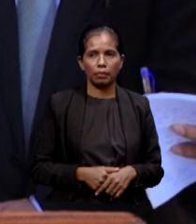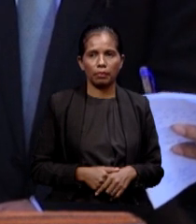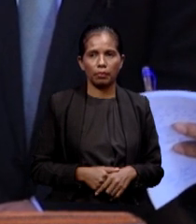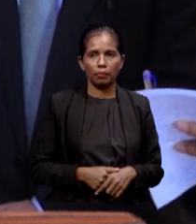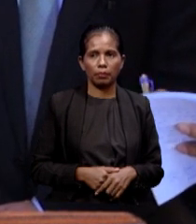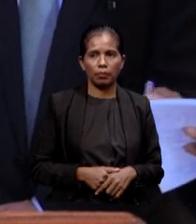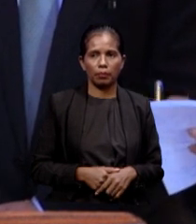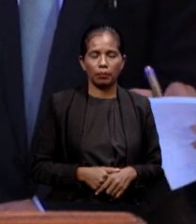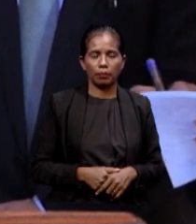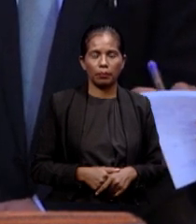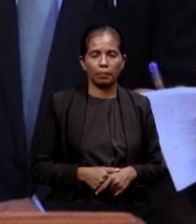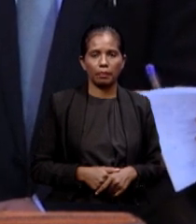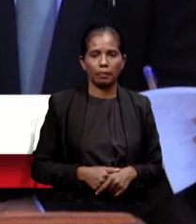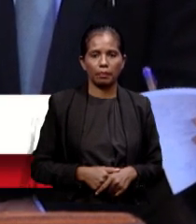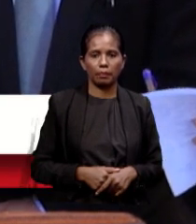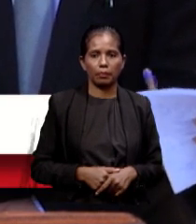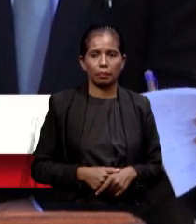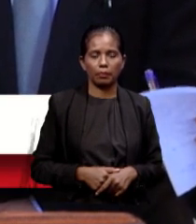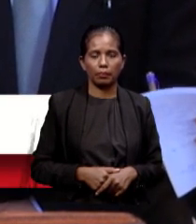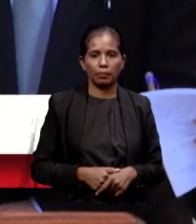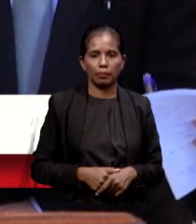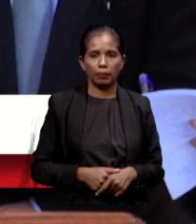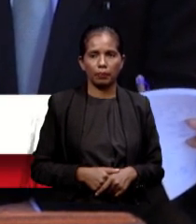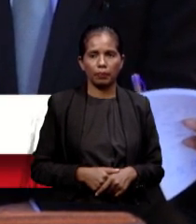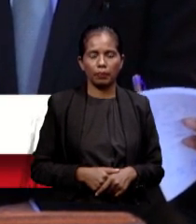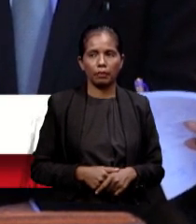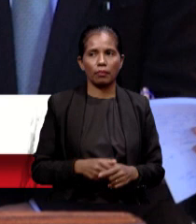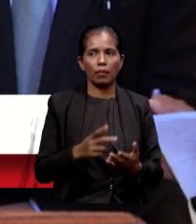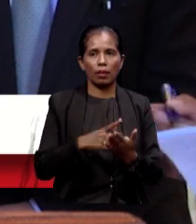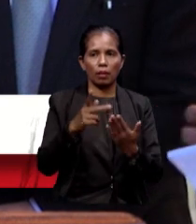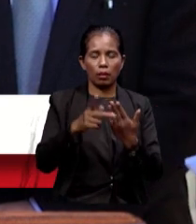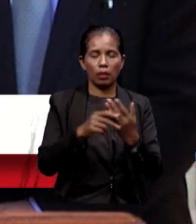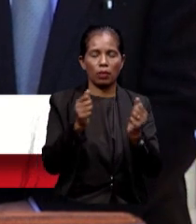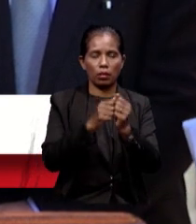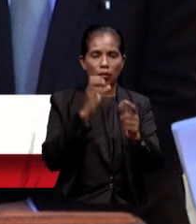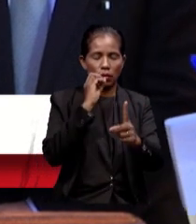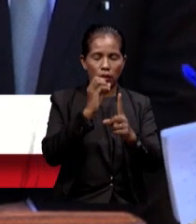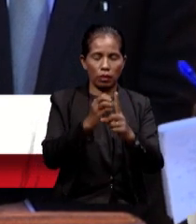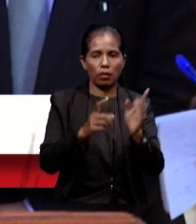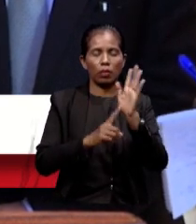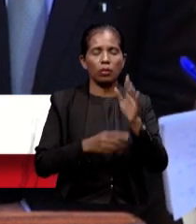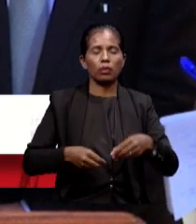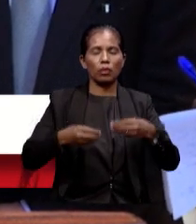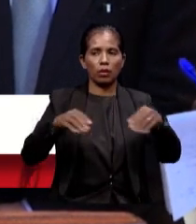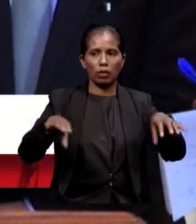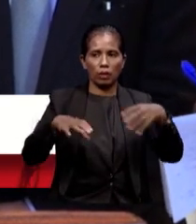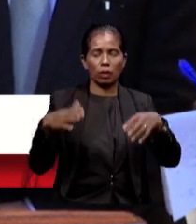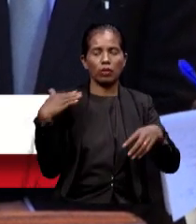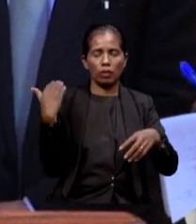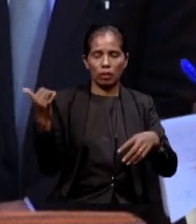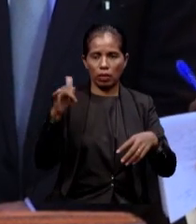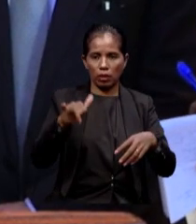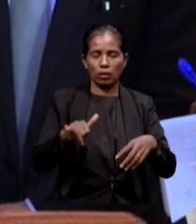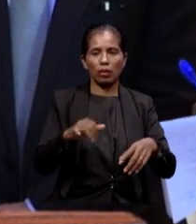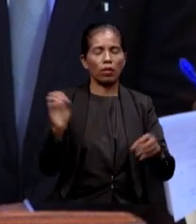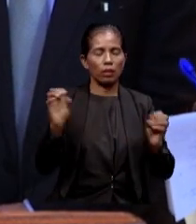governmental level, has programa honine objetivo ato for serviço para juventude sire, ala os deit ato